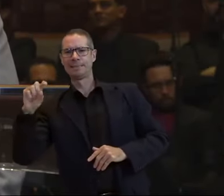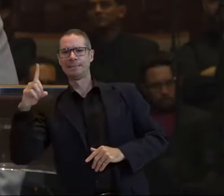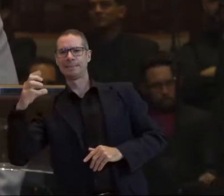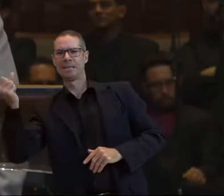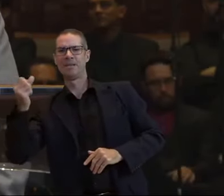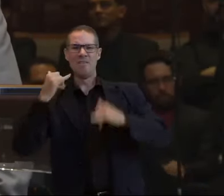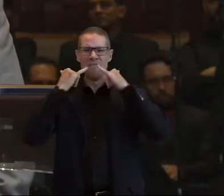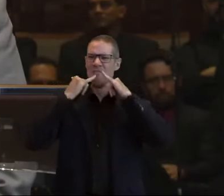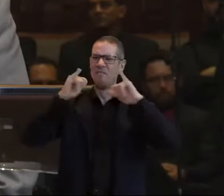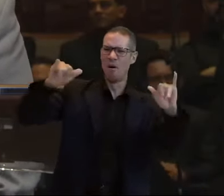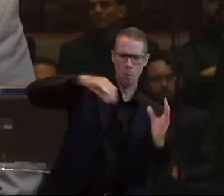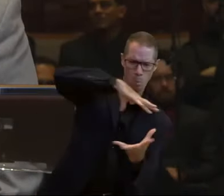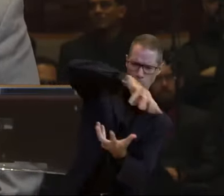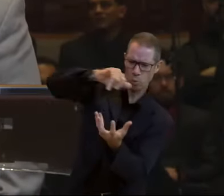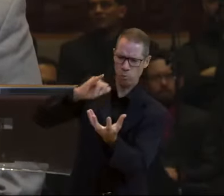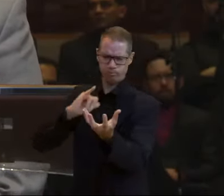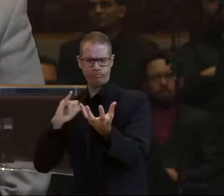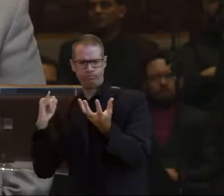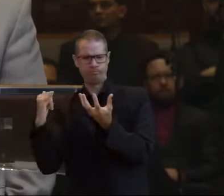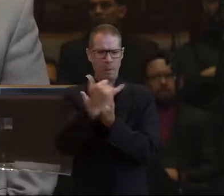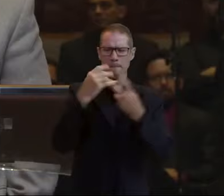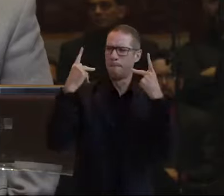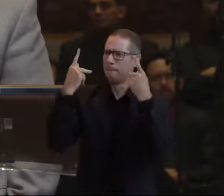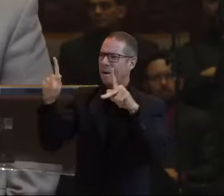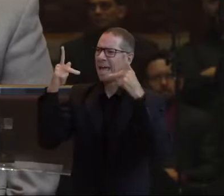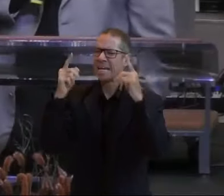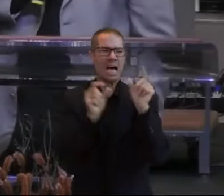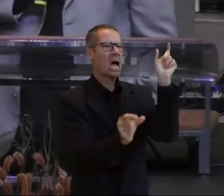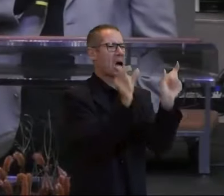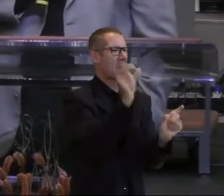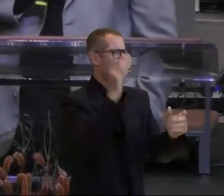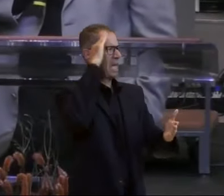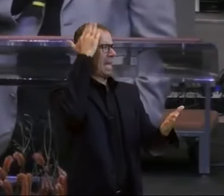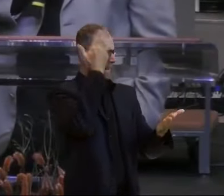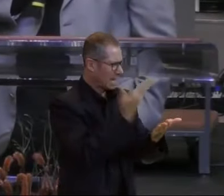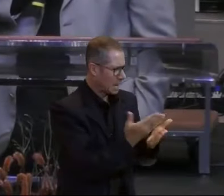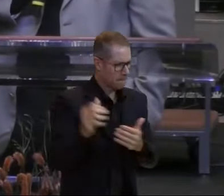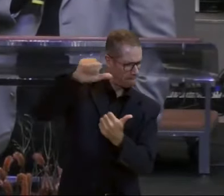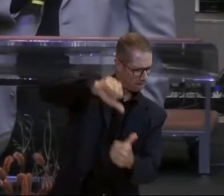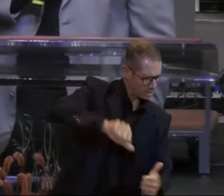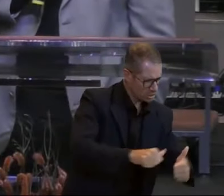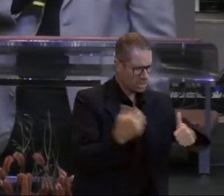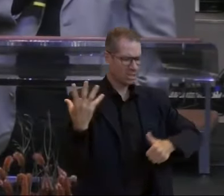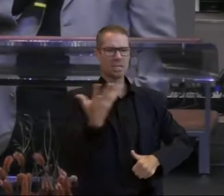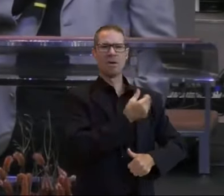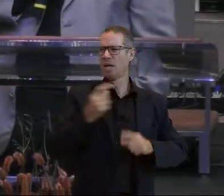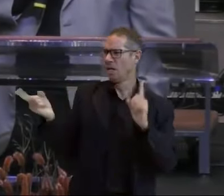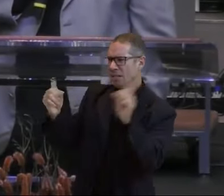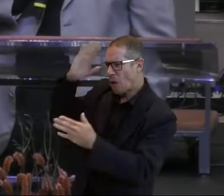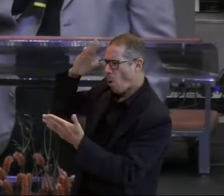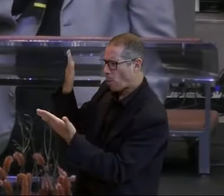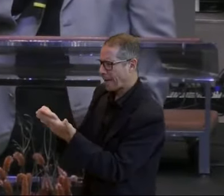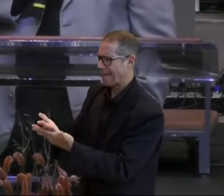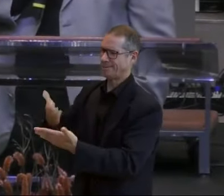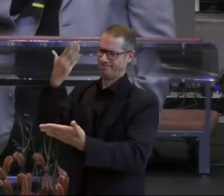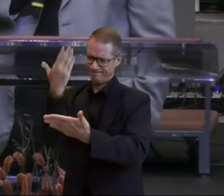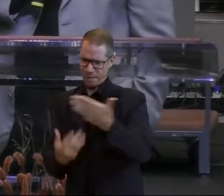vão por todo mundo e pregue o evangelho a toda criatura. Quem crer e for batizado será salvo, quem porém não crer será